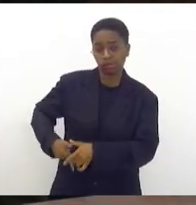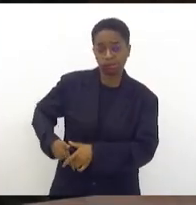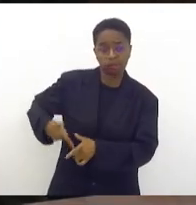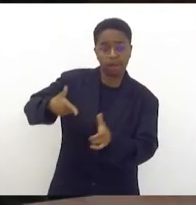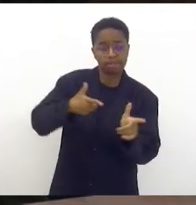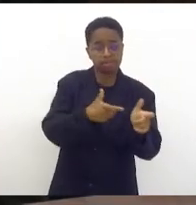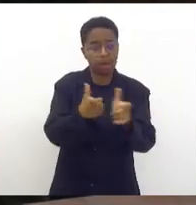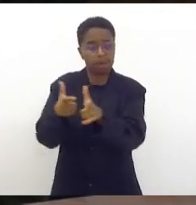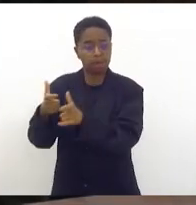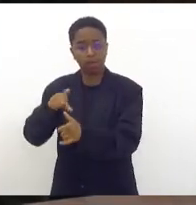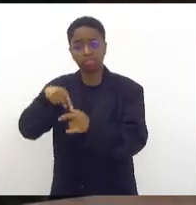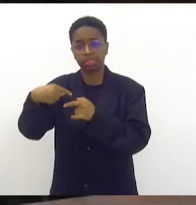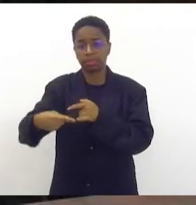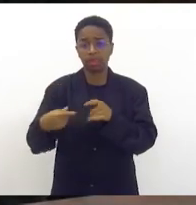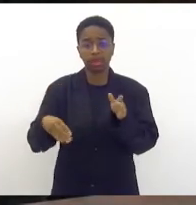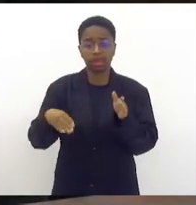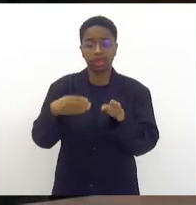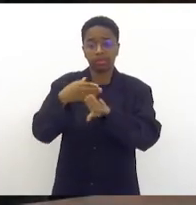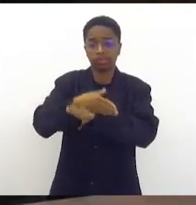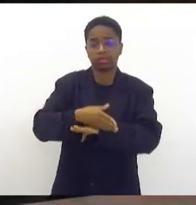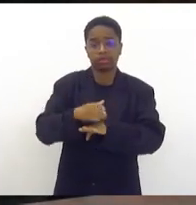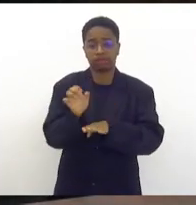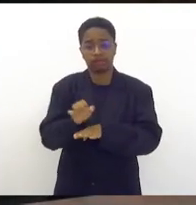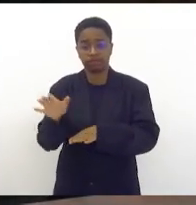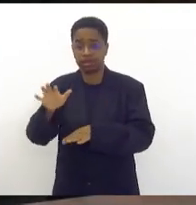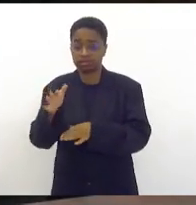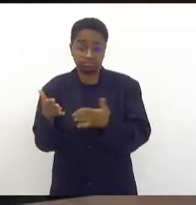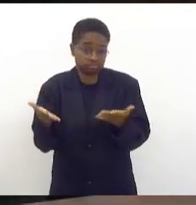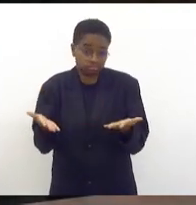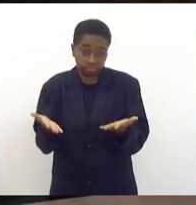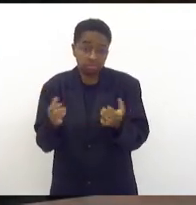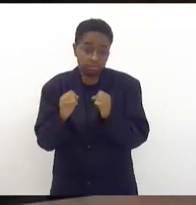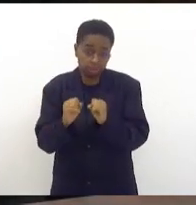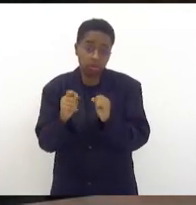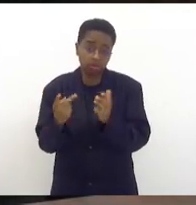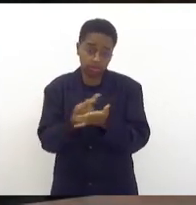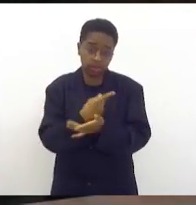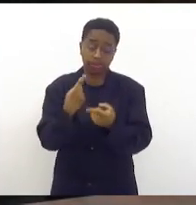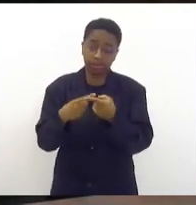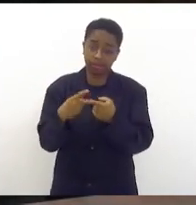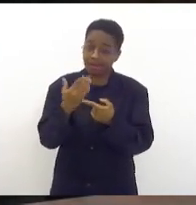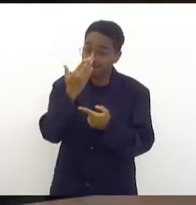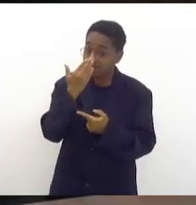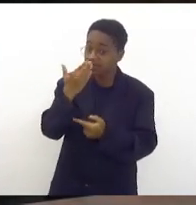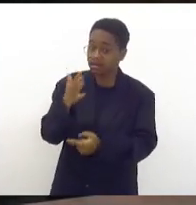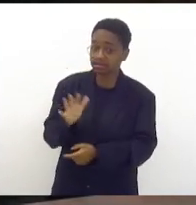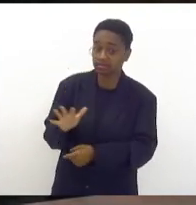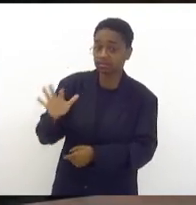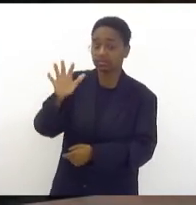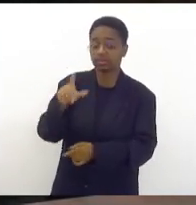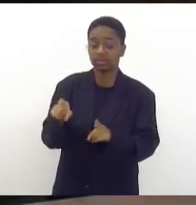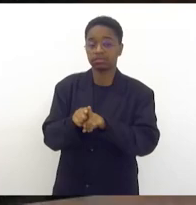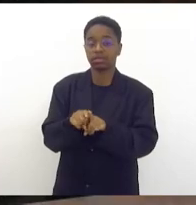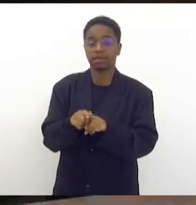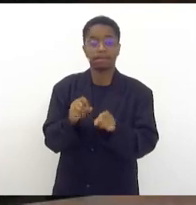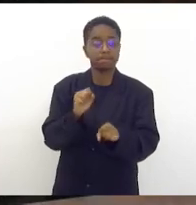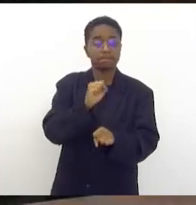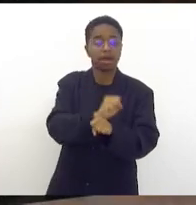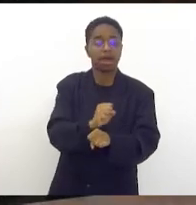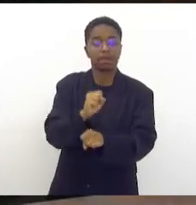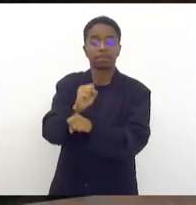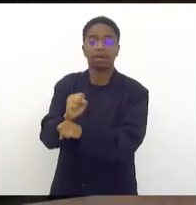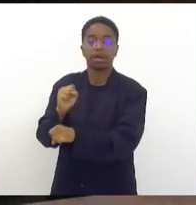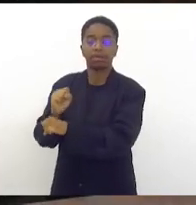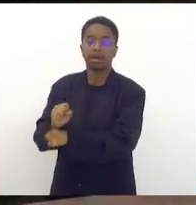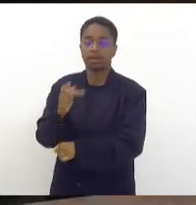comunidade, pouco faltava, porque a operação estava na porta de uma comunidade, parando os carros dos trabalhadores. Então,